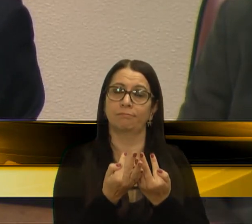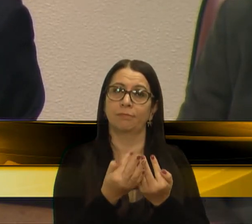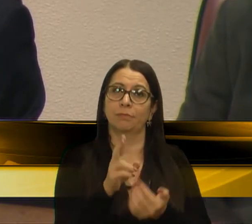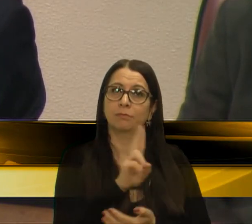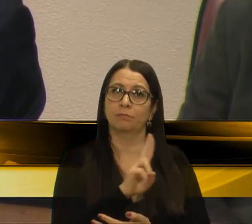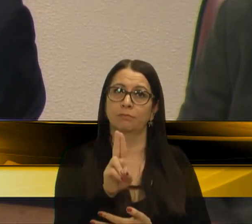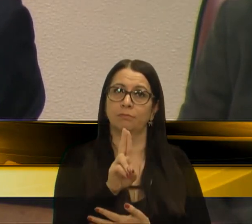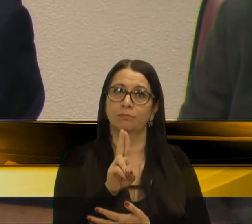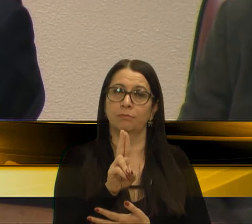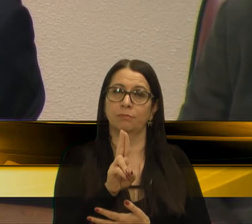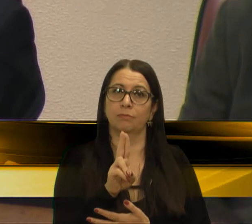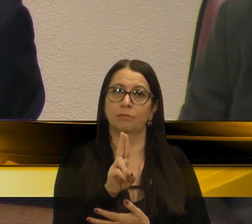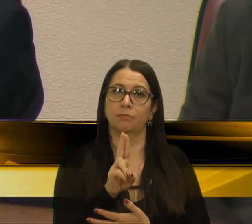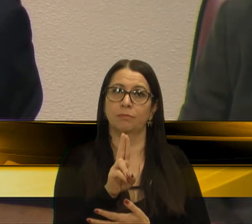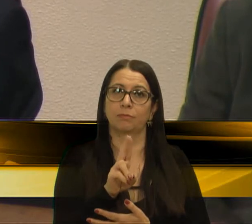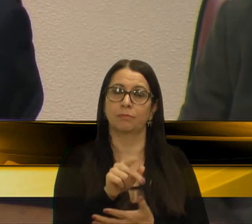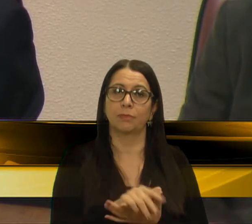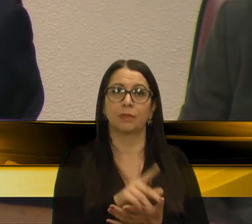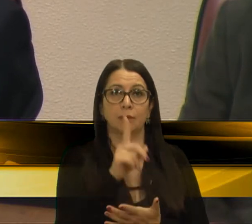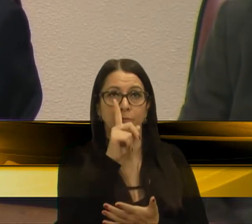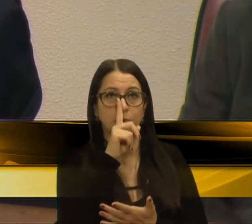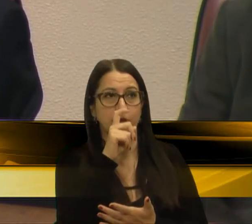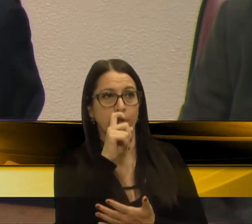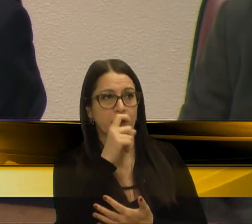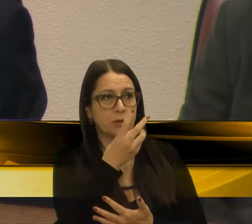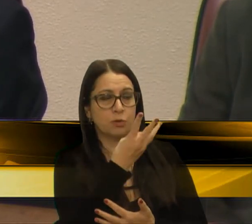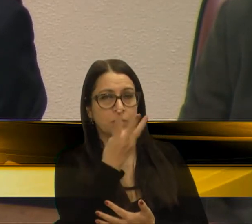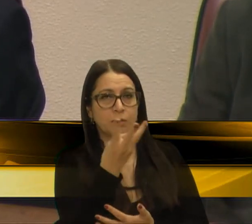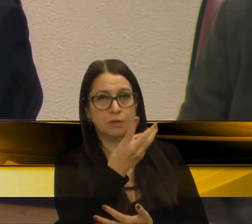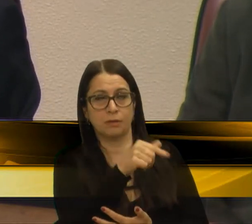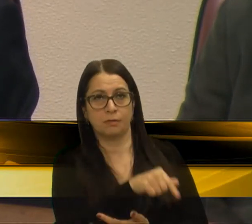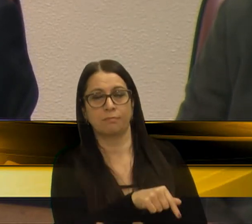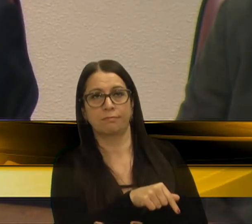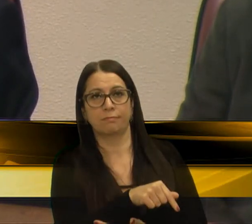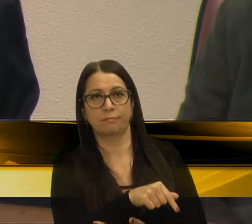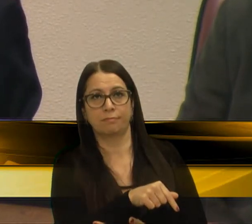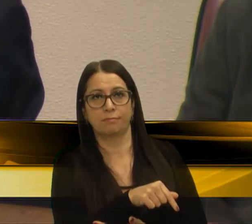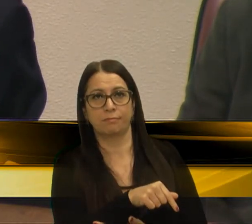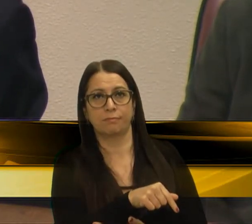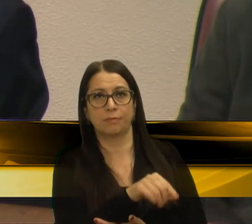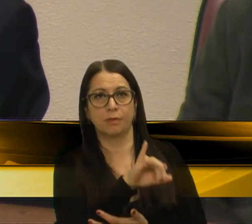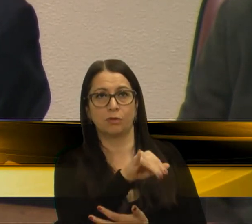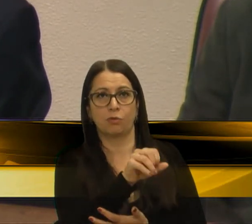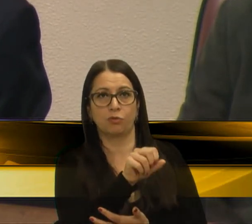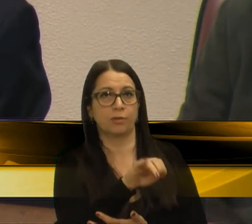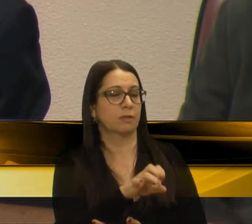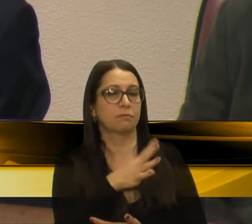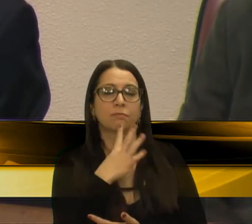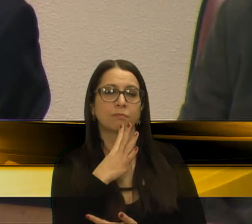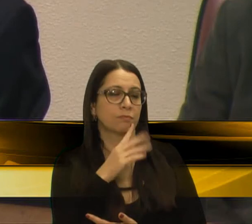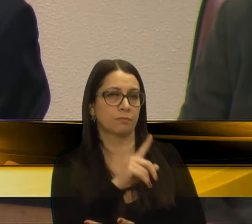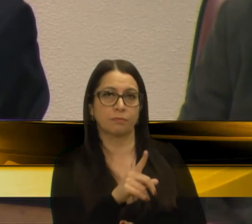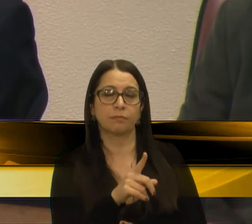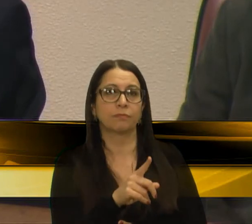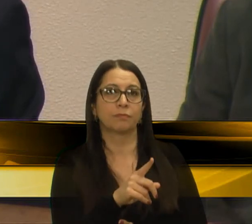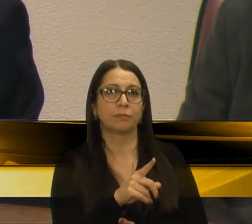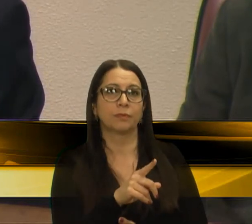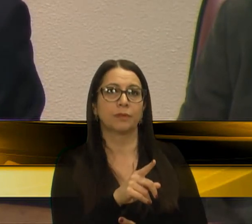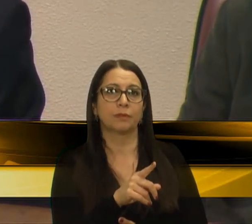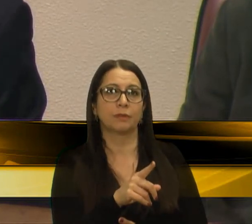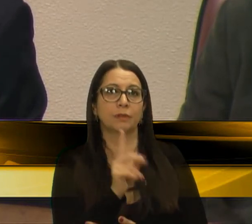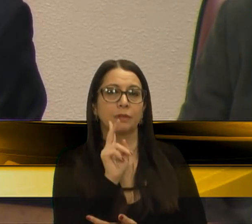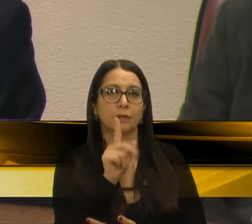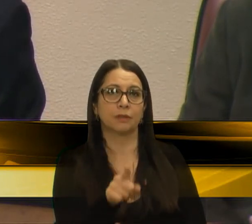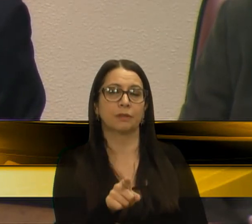dos genitores, dos 3 que estão aqui, seu José, que eu não conhecia, foi que